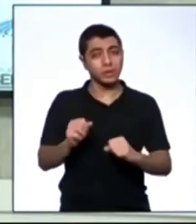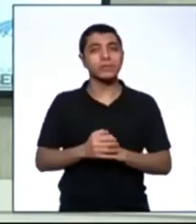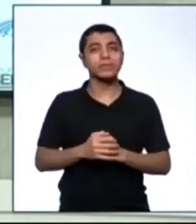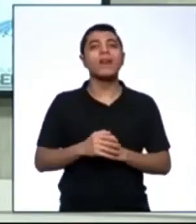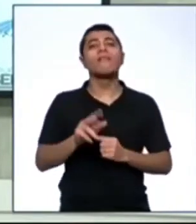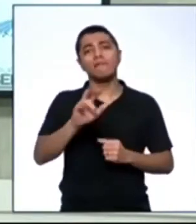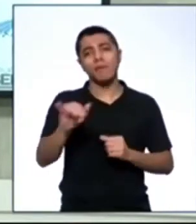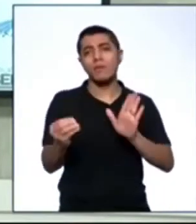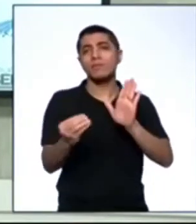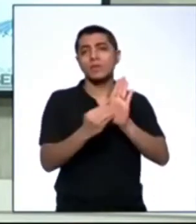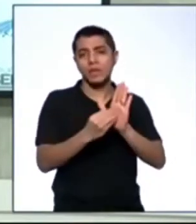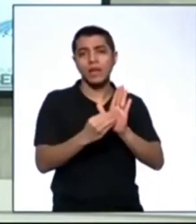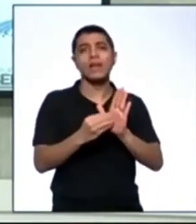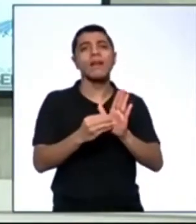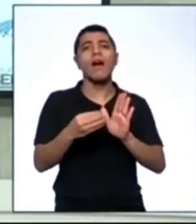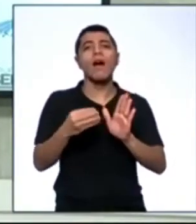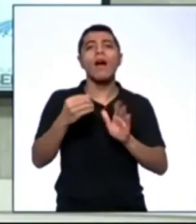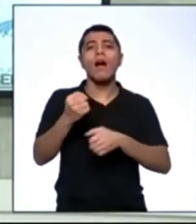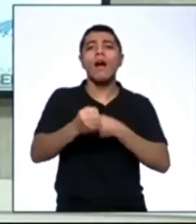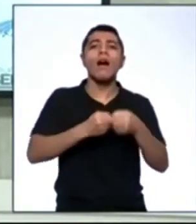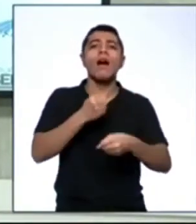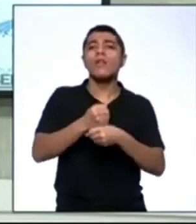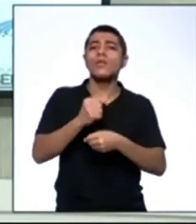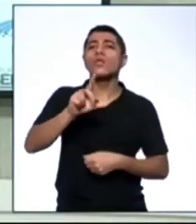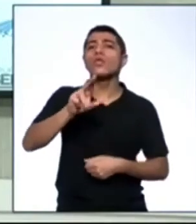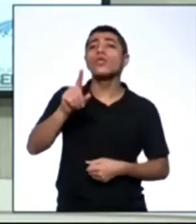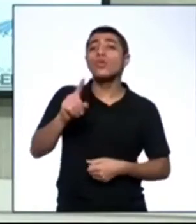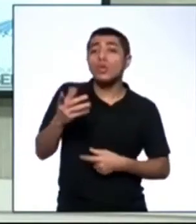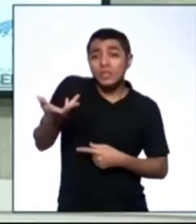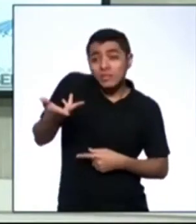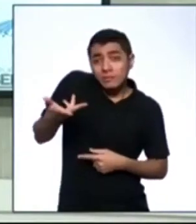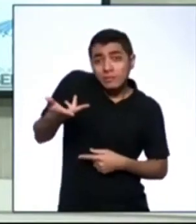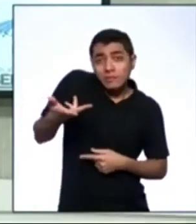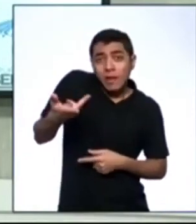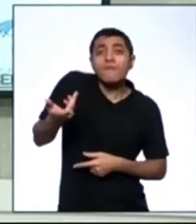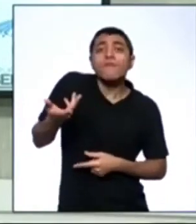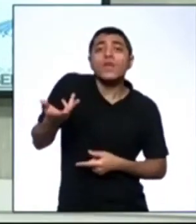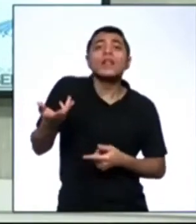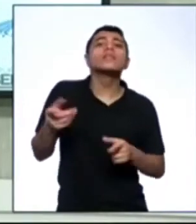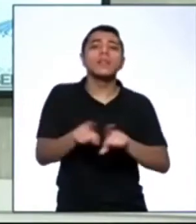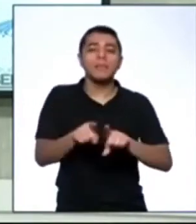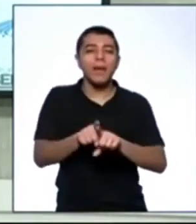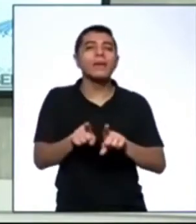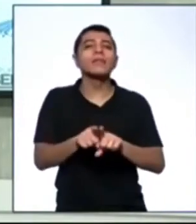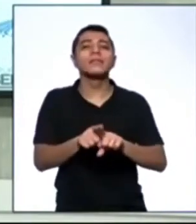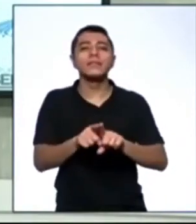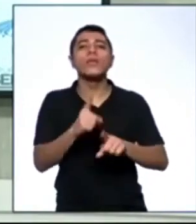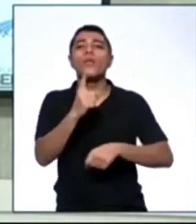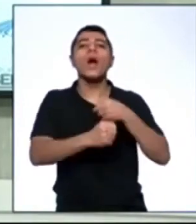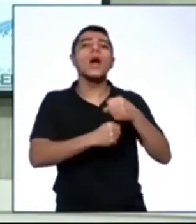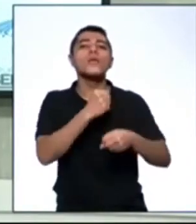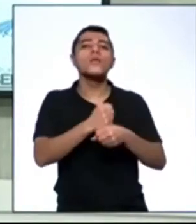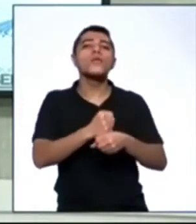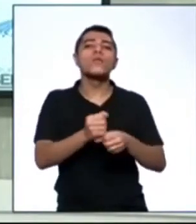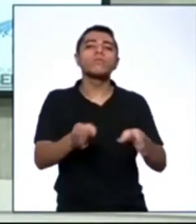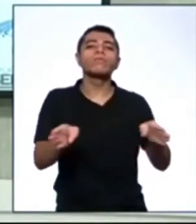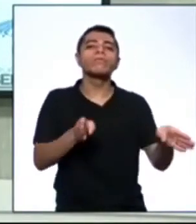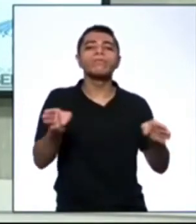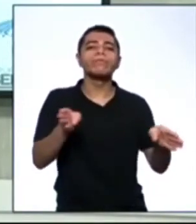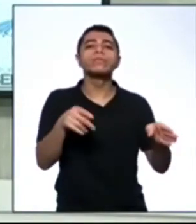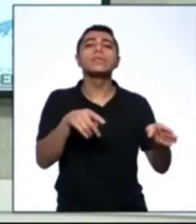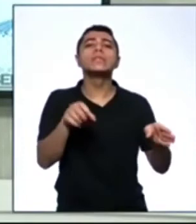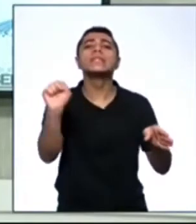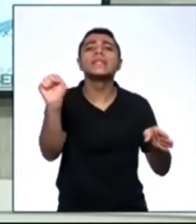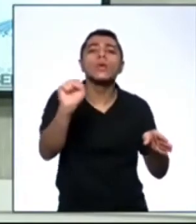colocar o quanto que é um ano em segundos para facilitar a continha, tá? Beleza? O produto, a velocidade da luz vezes o tempo de um